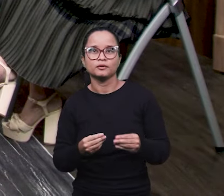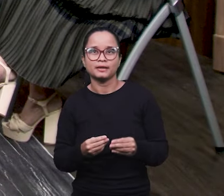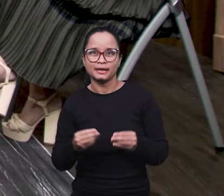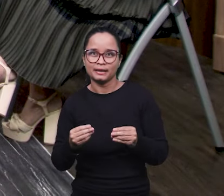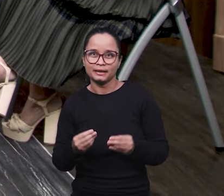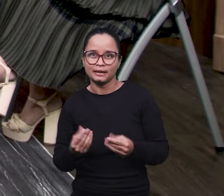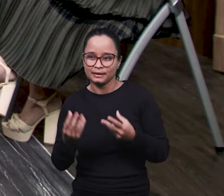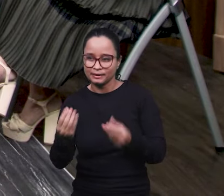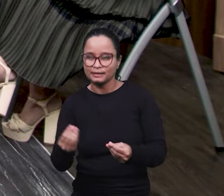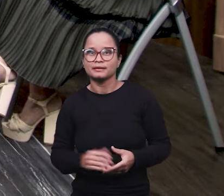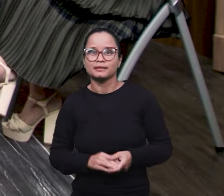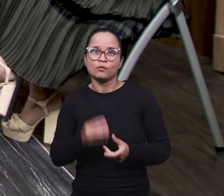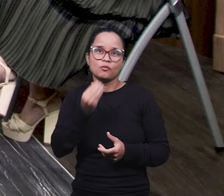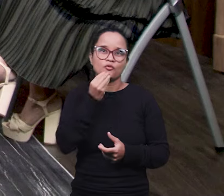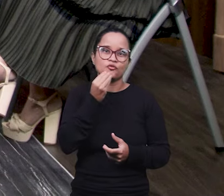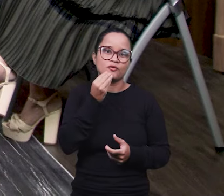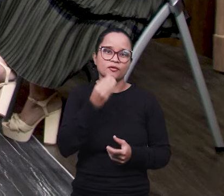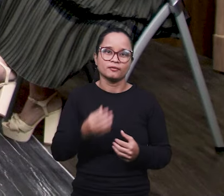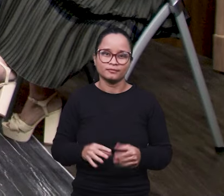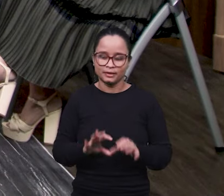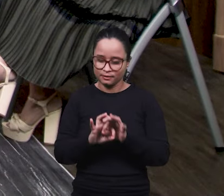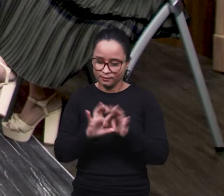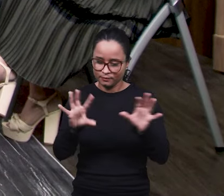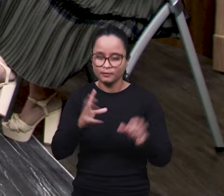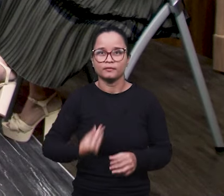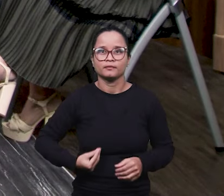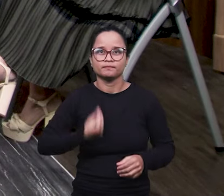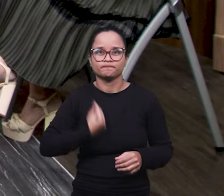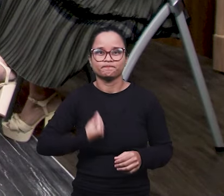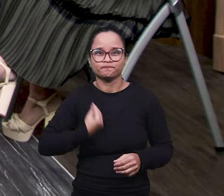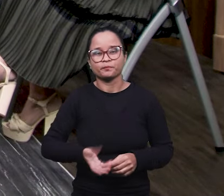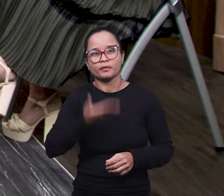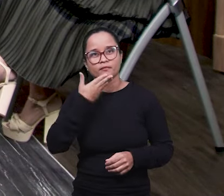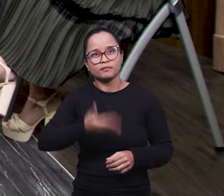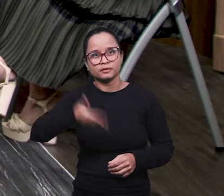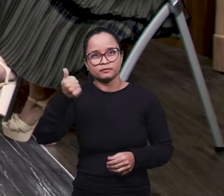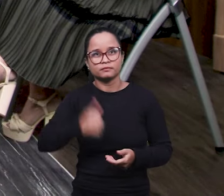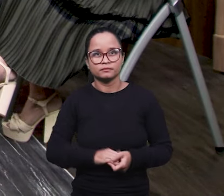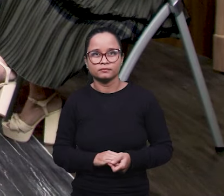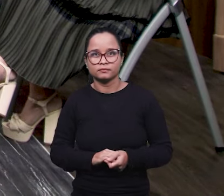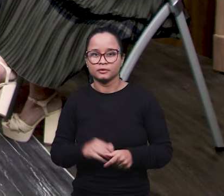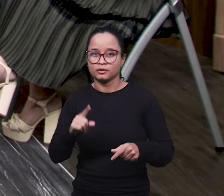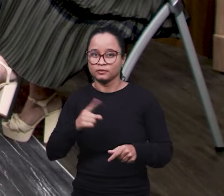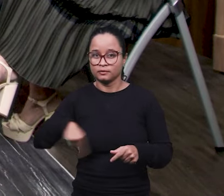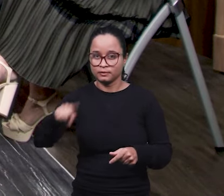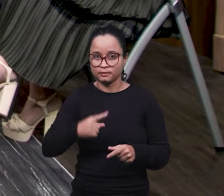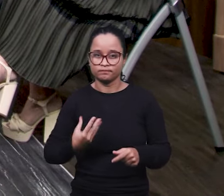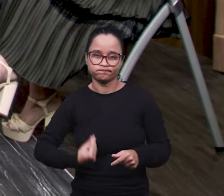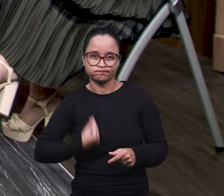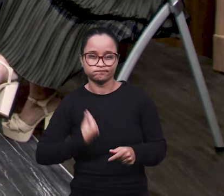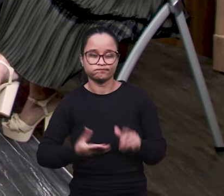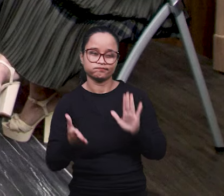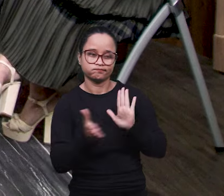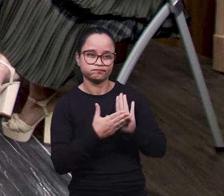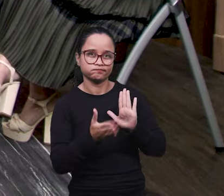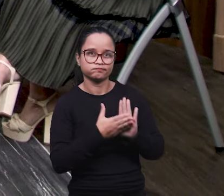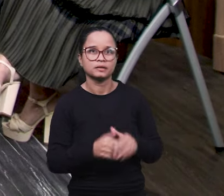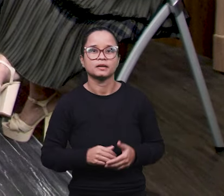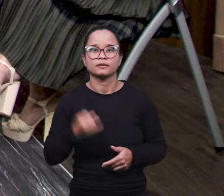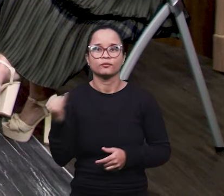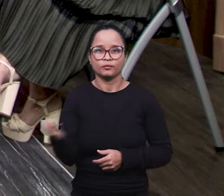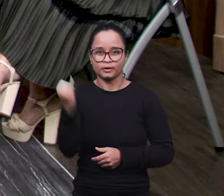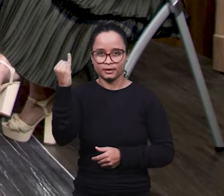Então tá aberto para viver tudo isso viver tudo isso é melhor nós estamos vendo um propósito né e acho que é